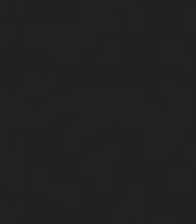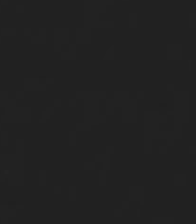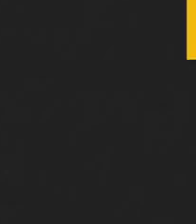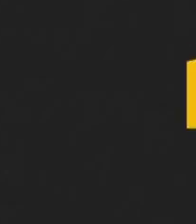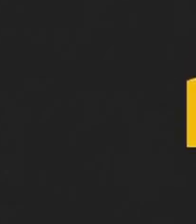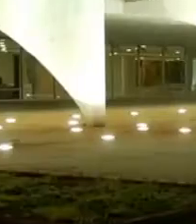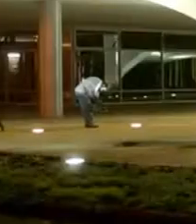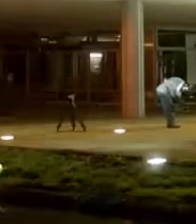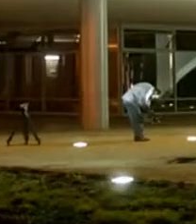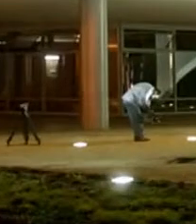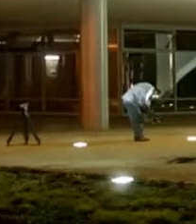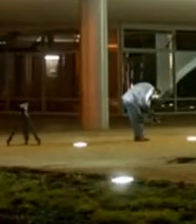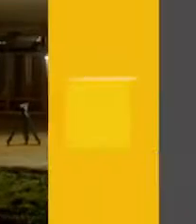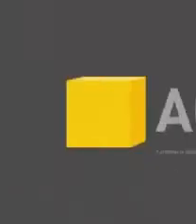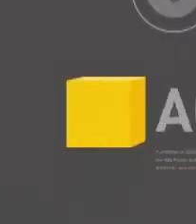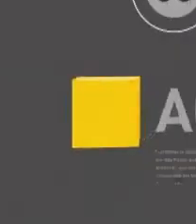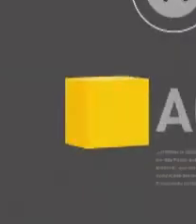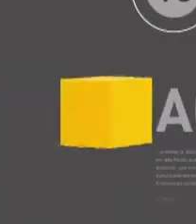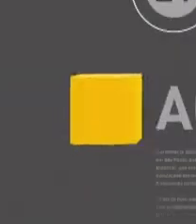ae